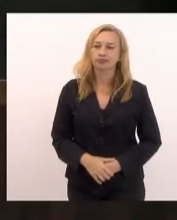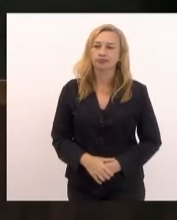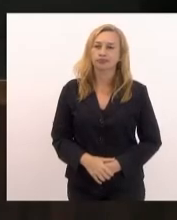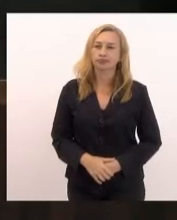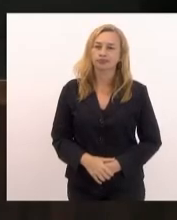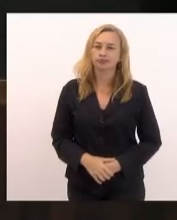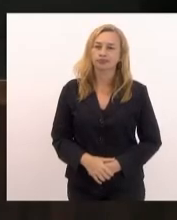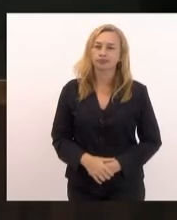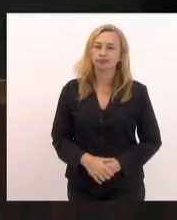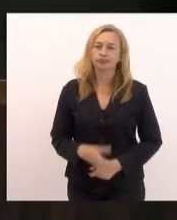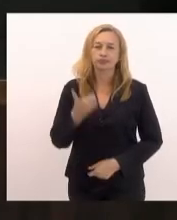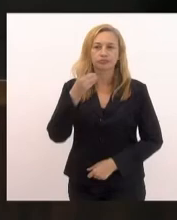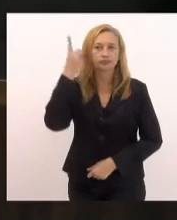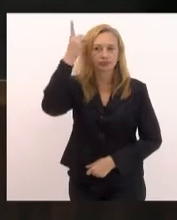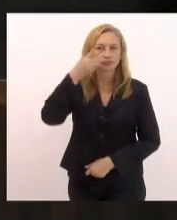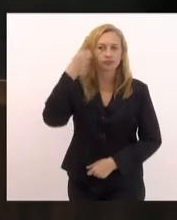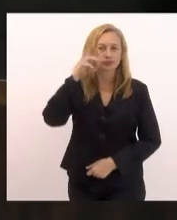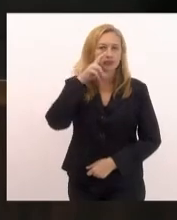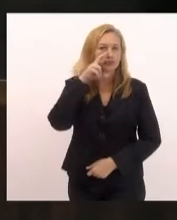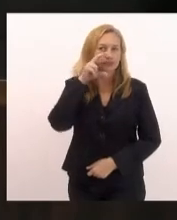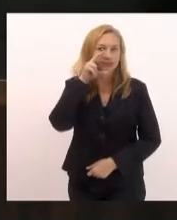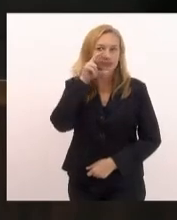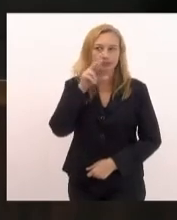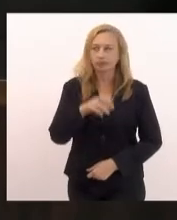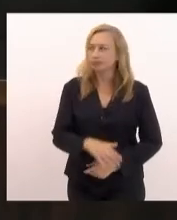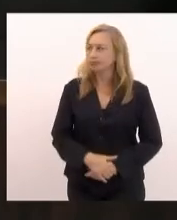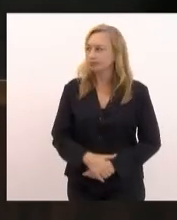Deputado Rosenberg Reis.